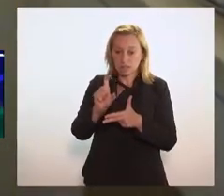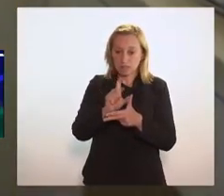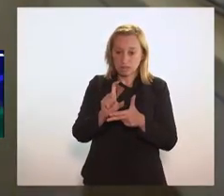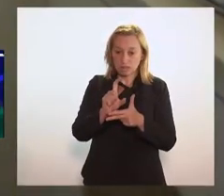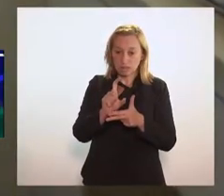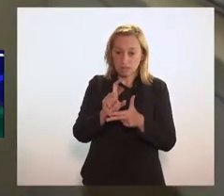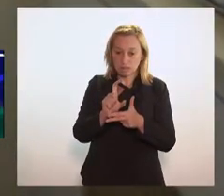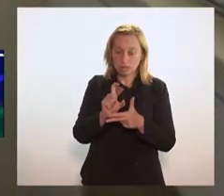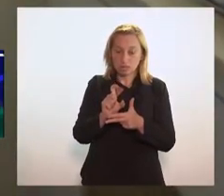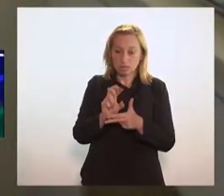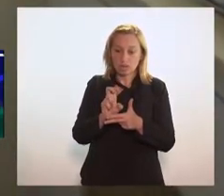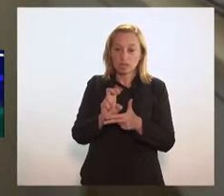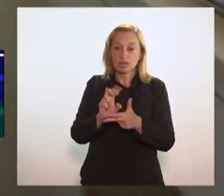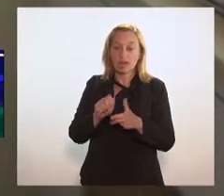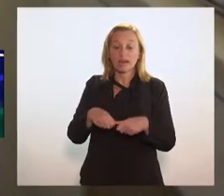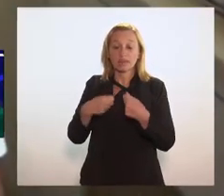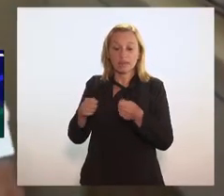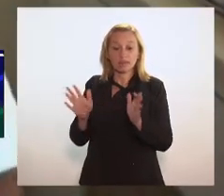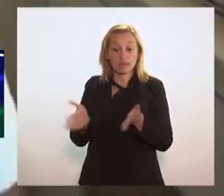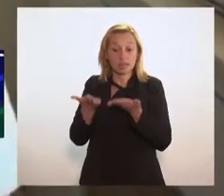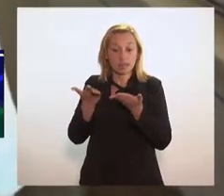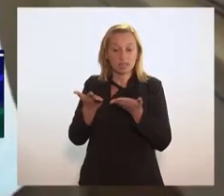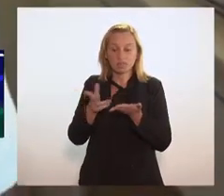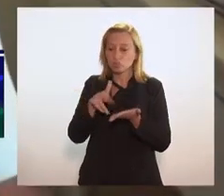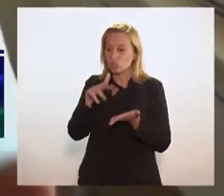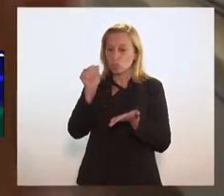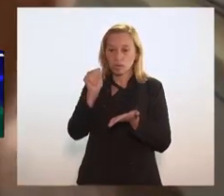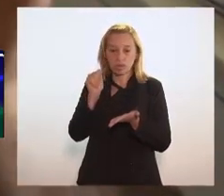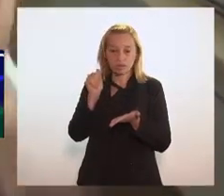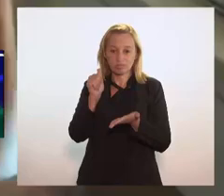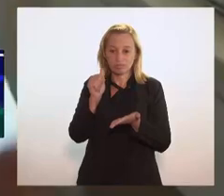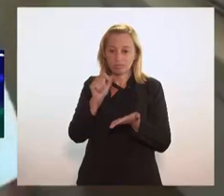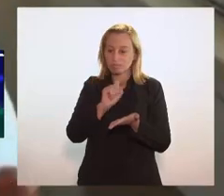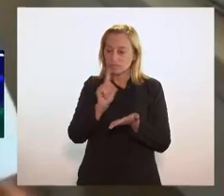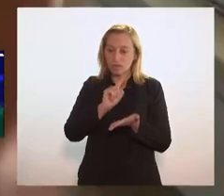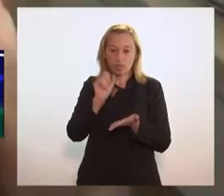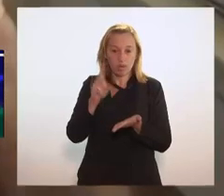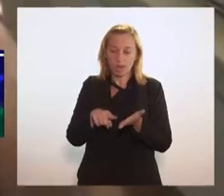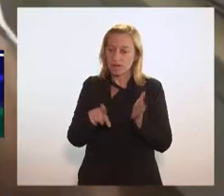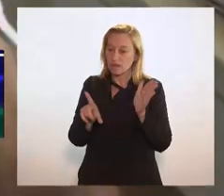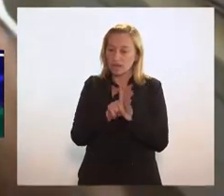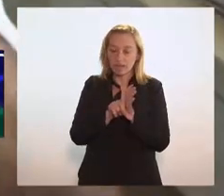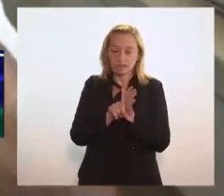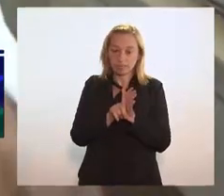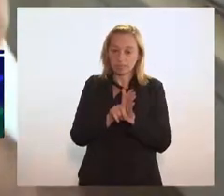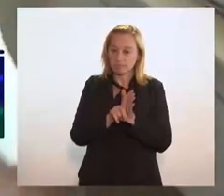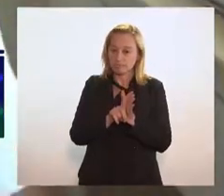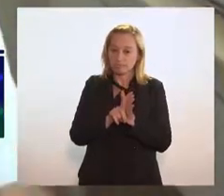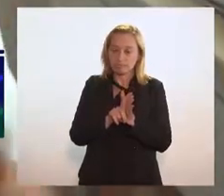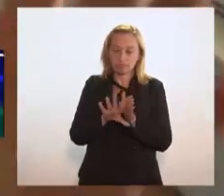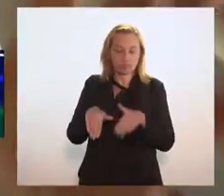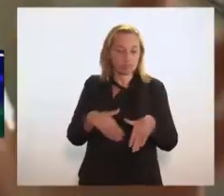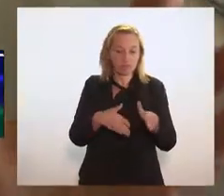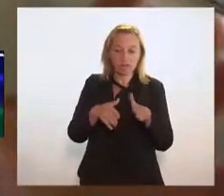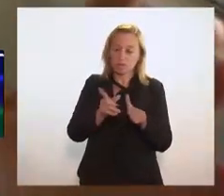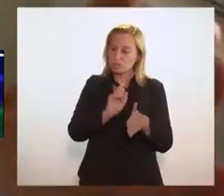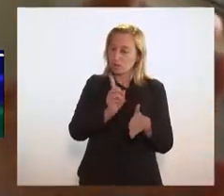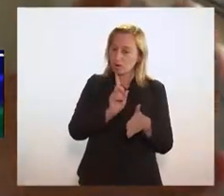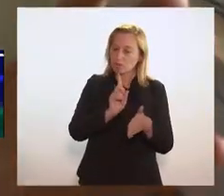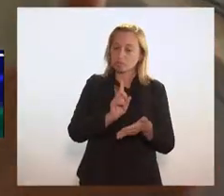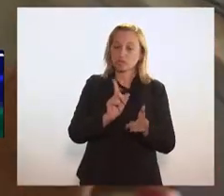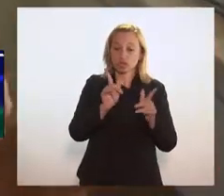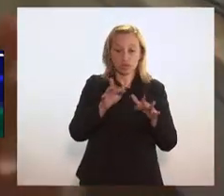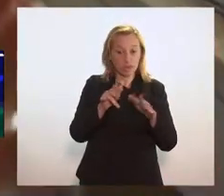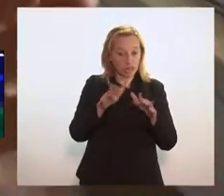dar incentivo, jamais. Não é essa lei. Não é esse caminho que a gente tem seguido